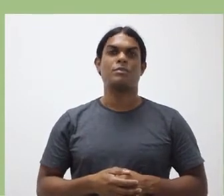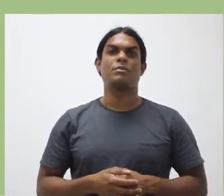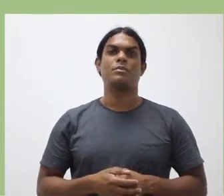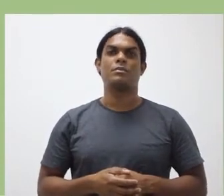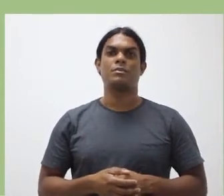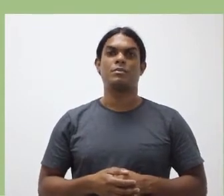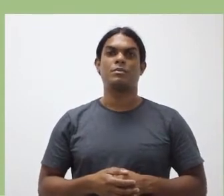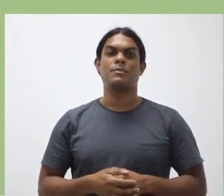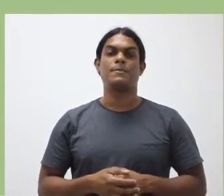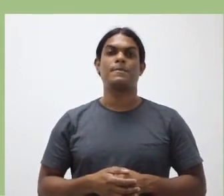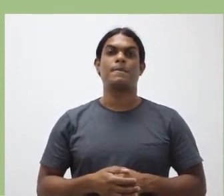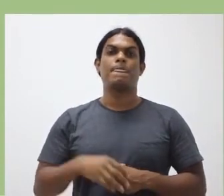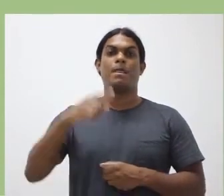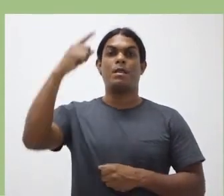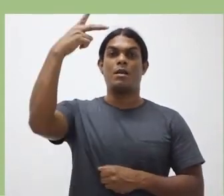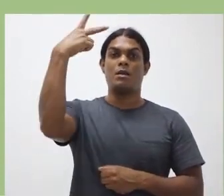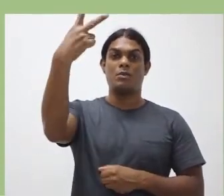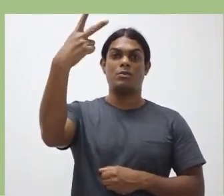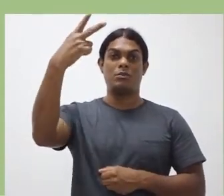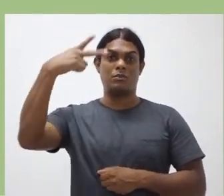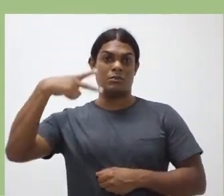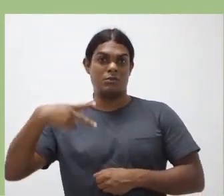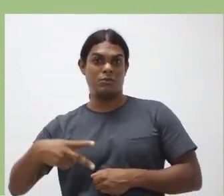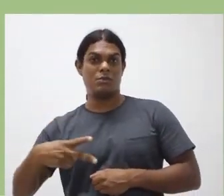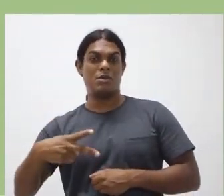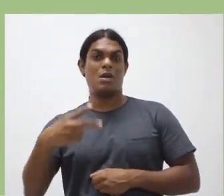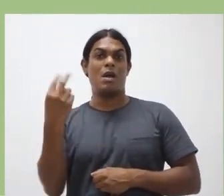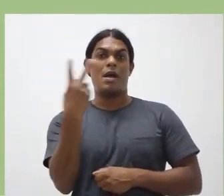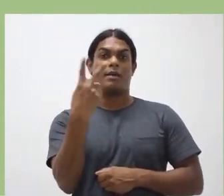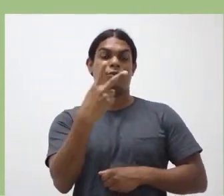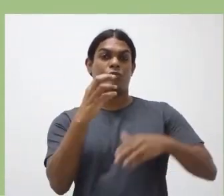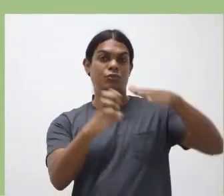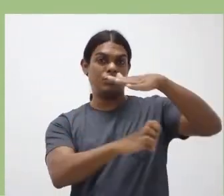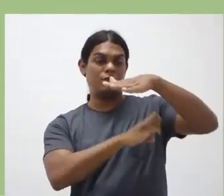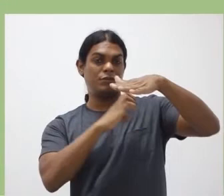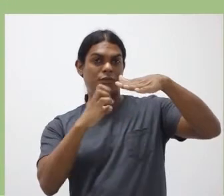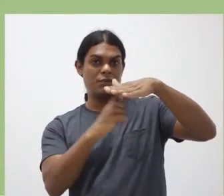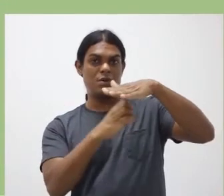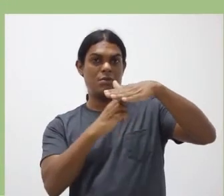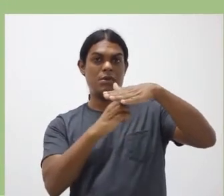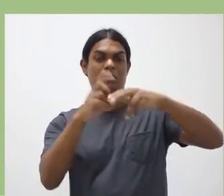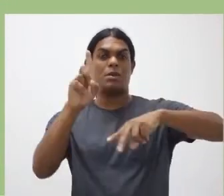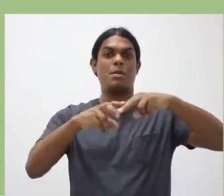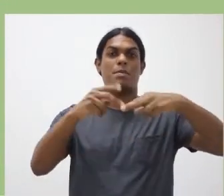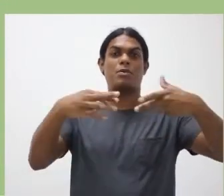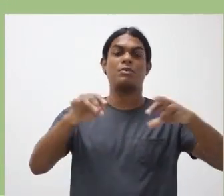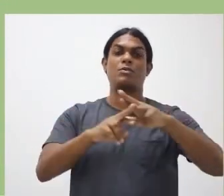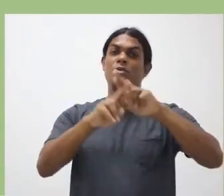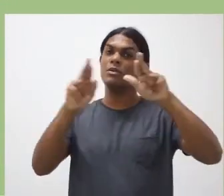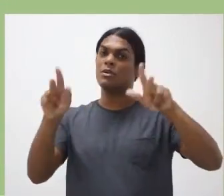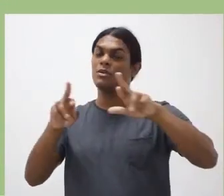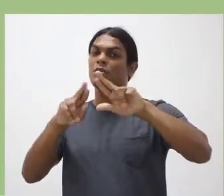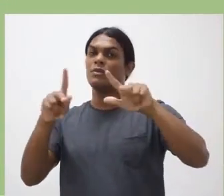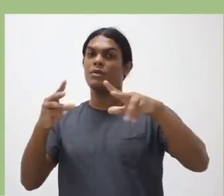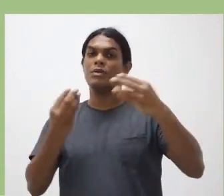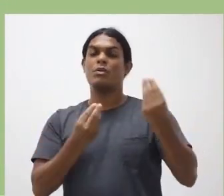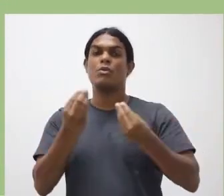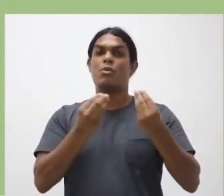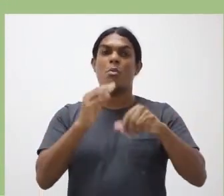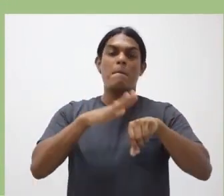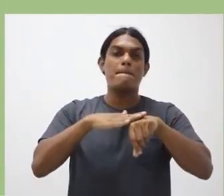e outro custo de produção para fabricar qualquer item na região sudeste. Como boa parte